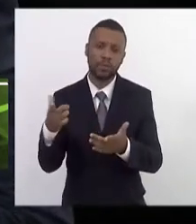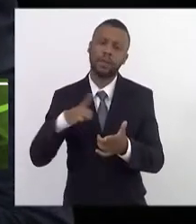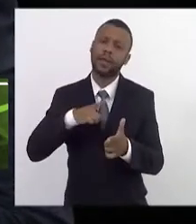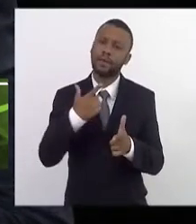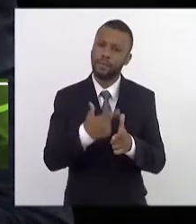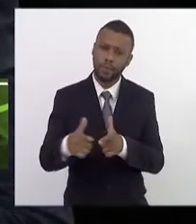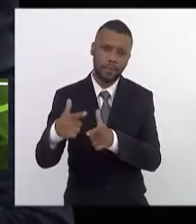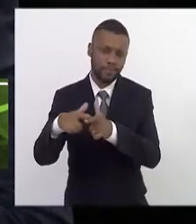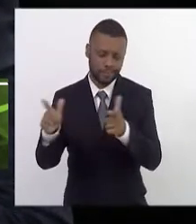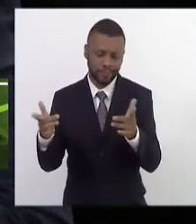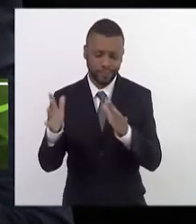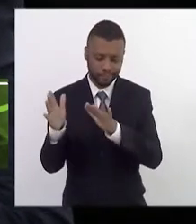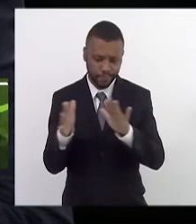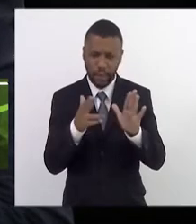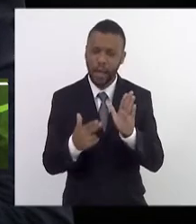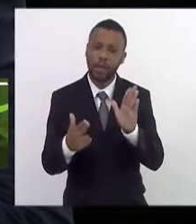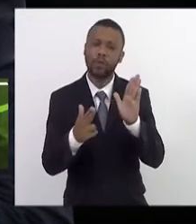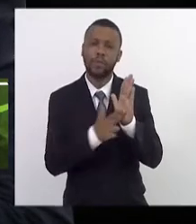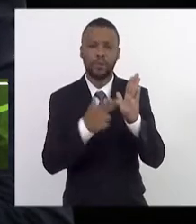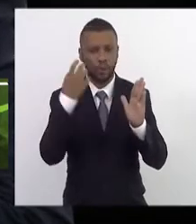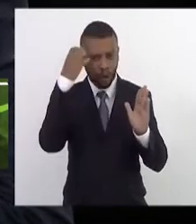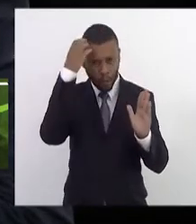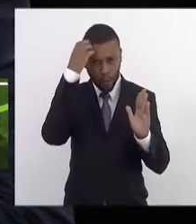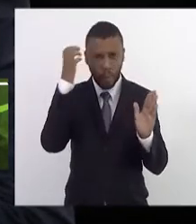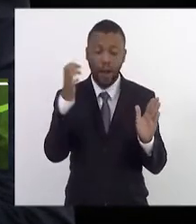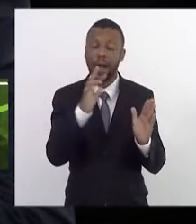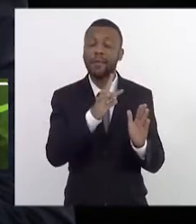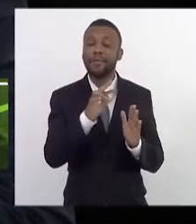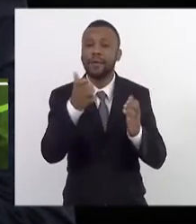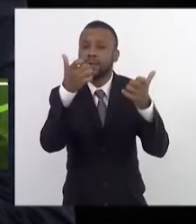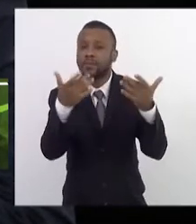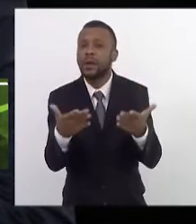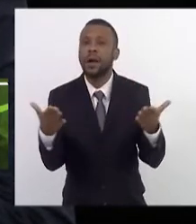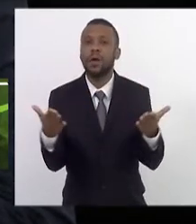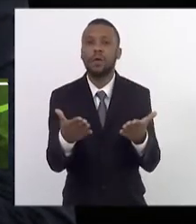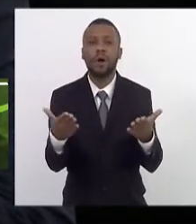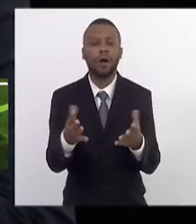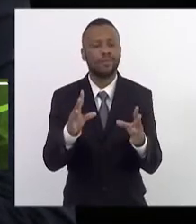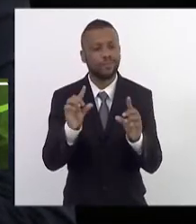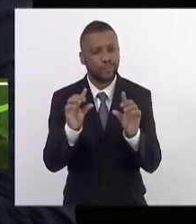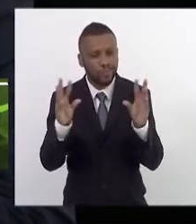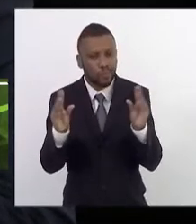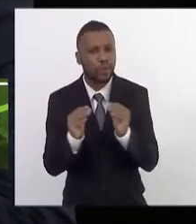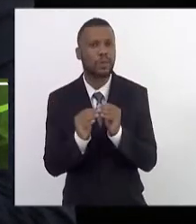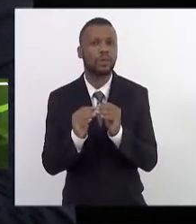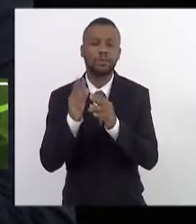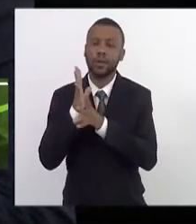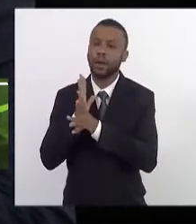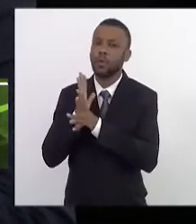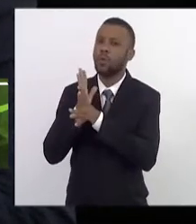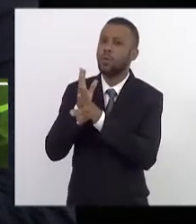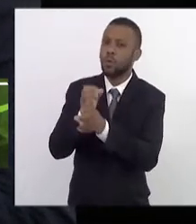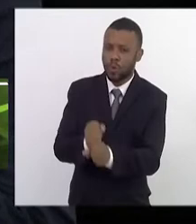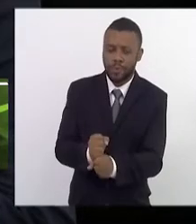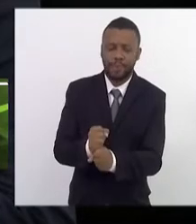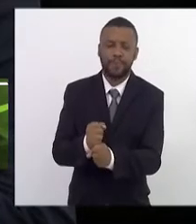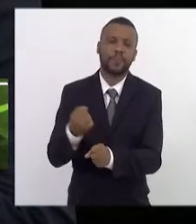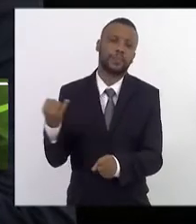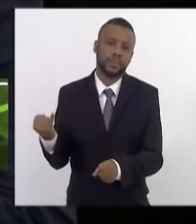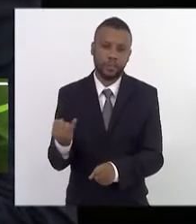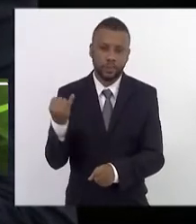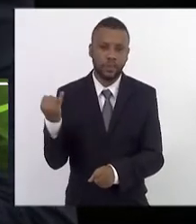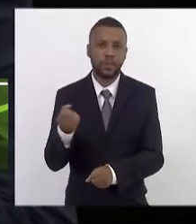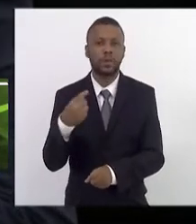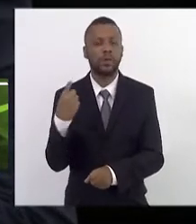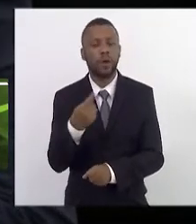culpa, a gente vai falar um pouquinho da retrospectiva, né, que eu acho que é importante a gente ressaltar que